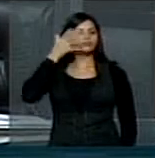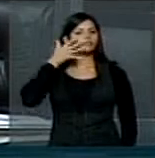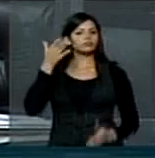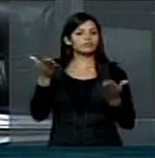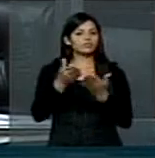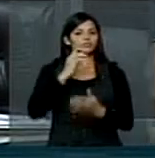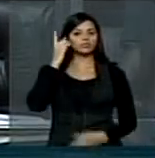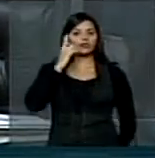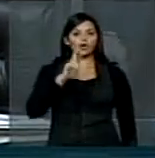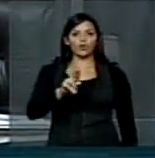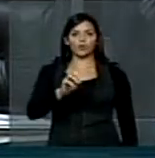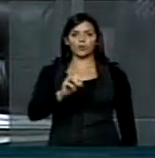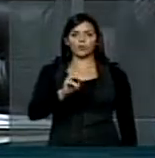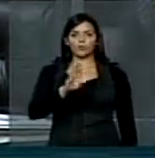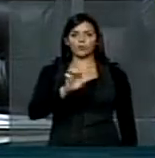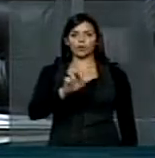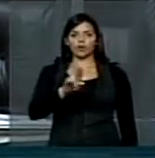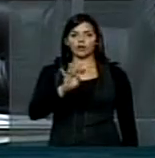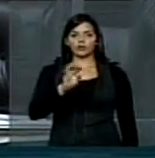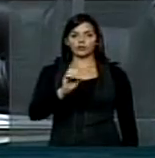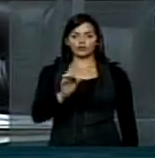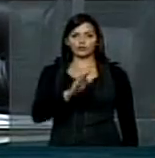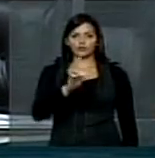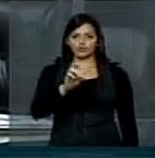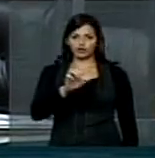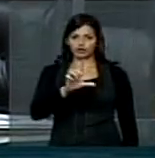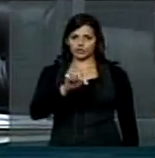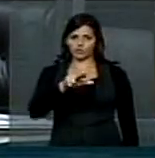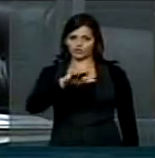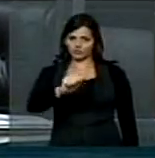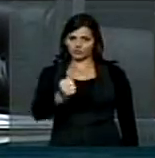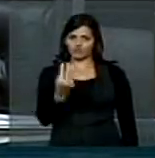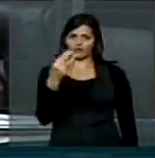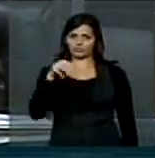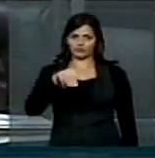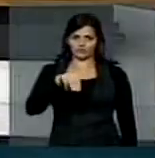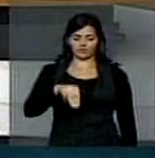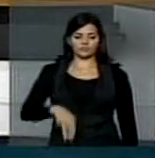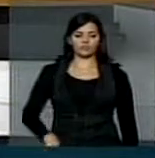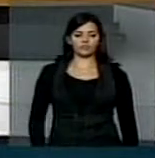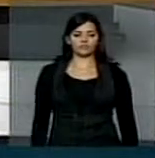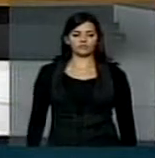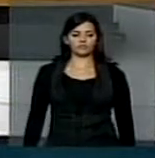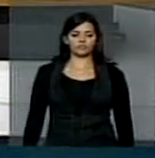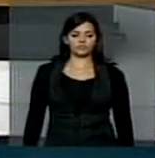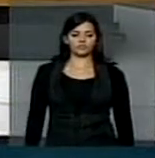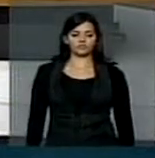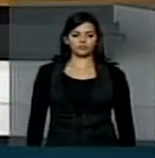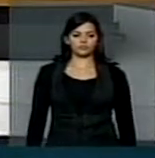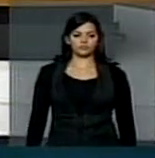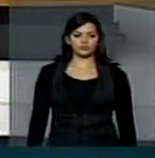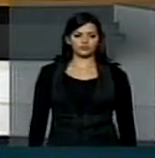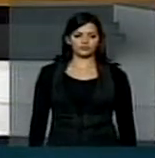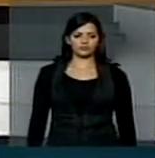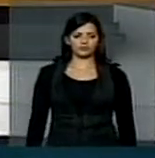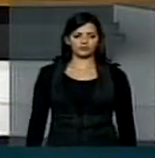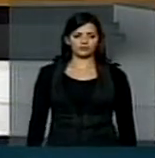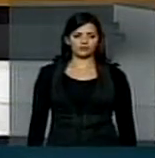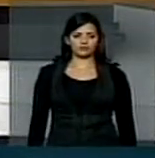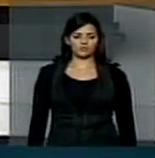O deputado Roberto de Lucena, Vossa Excelência disporá de até 3 minutos. Obrigado. Presidente, não escutei, se eu já passo.